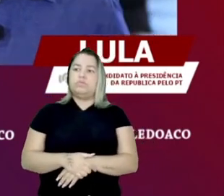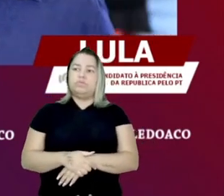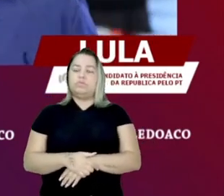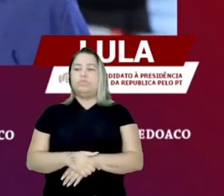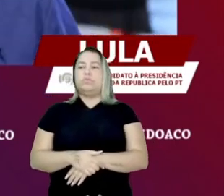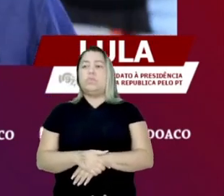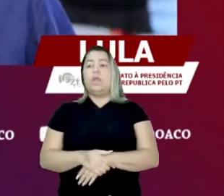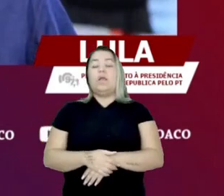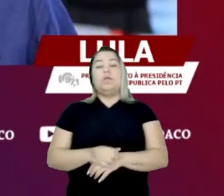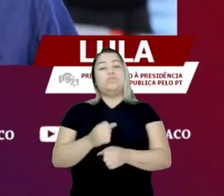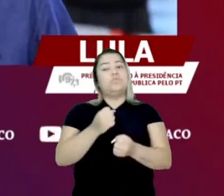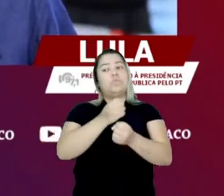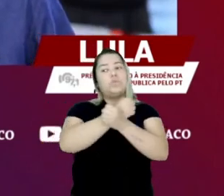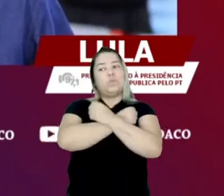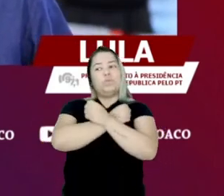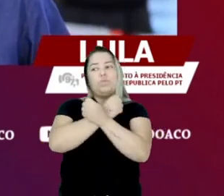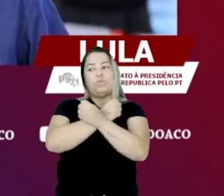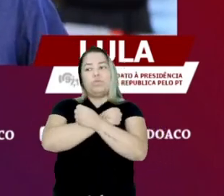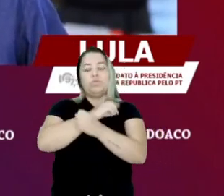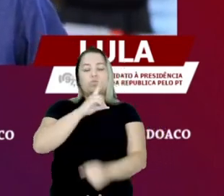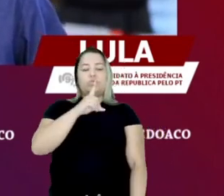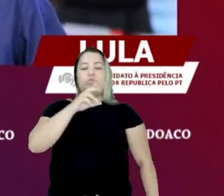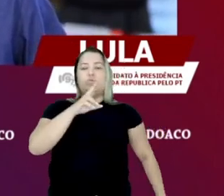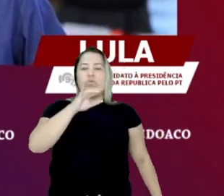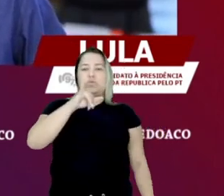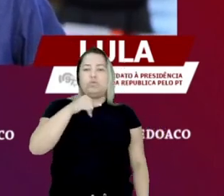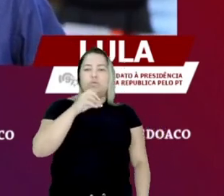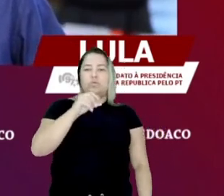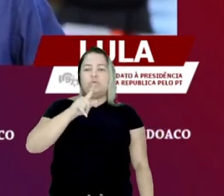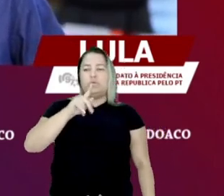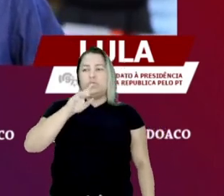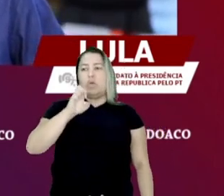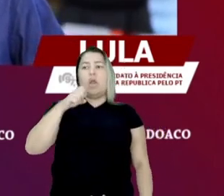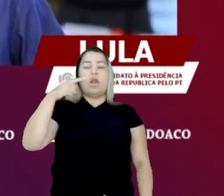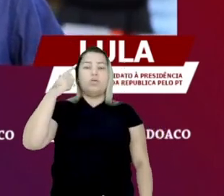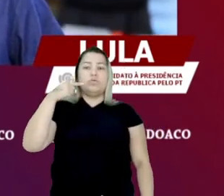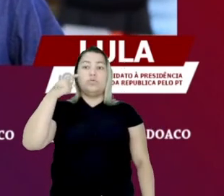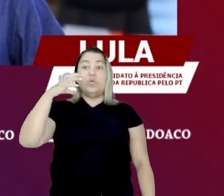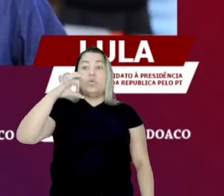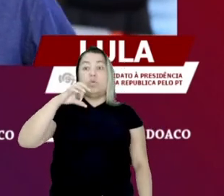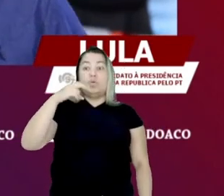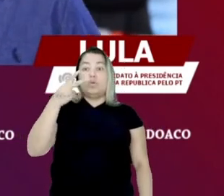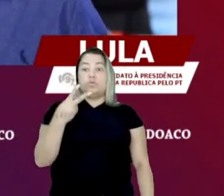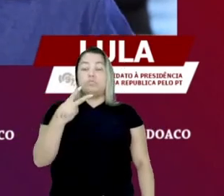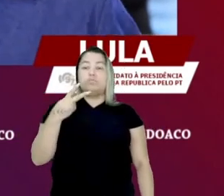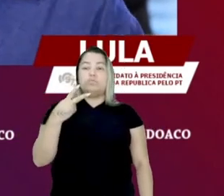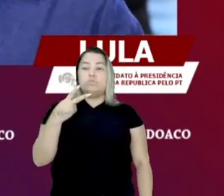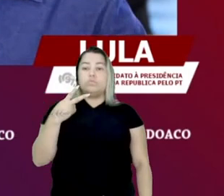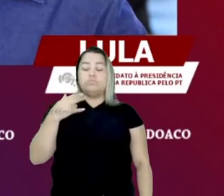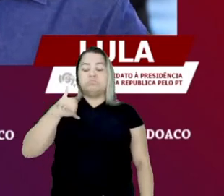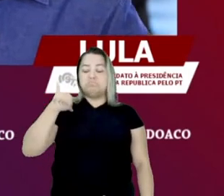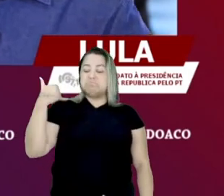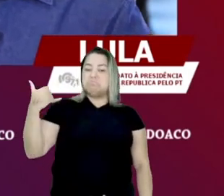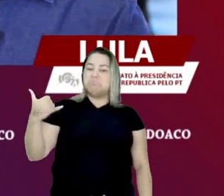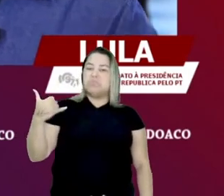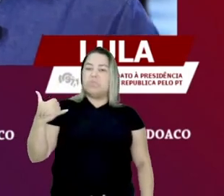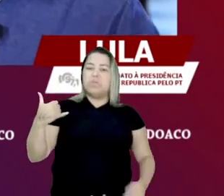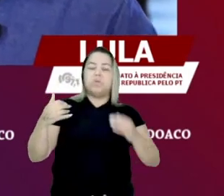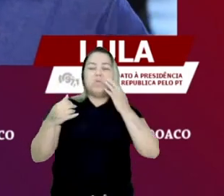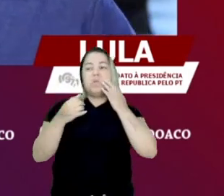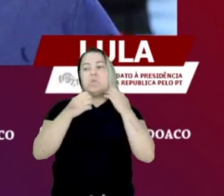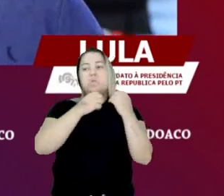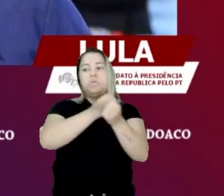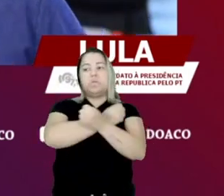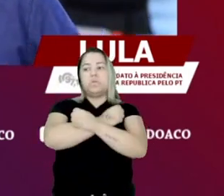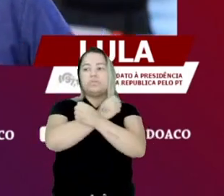abraço. E também a nossa colega Edilene Lopes, que o senhor conhece tanto, da Rede Itatiaia. Inclusive, é uma curiosidade dela e nossa